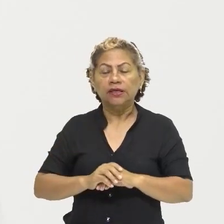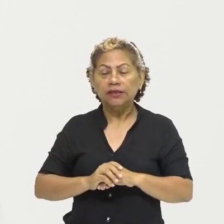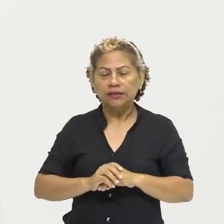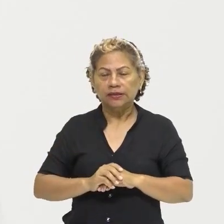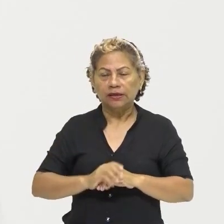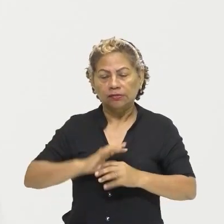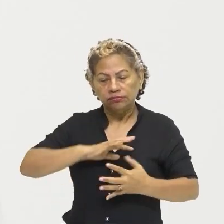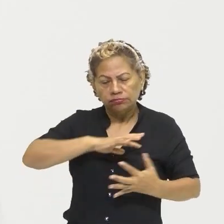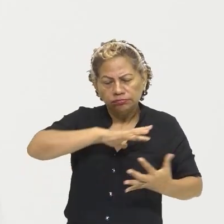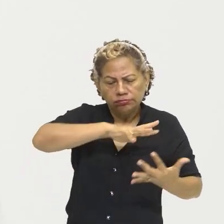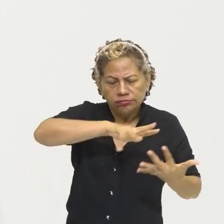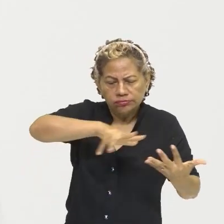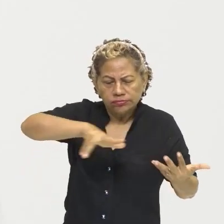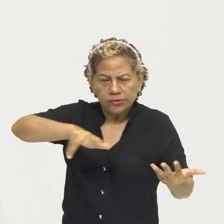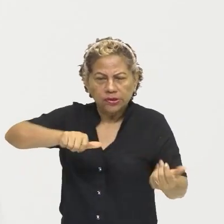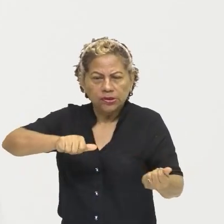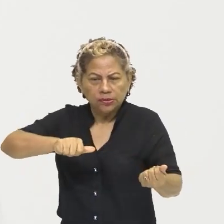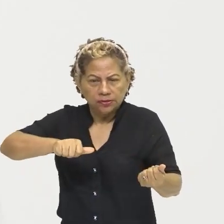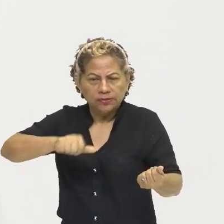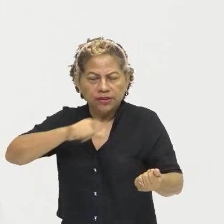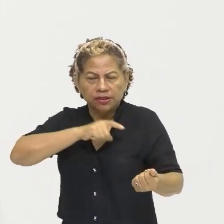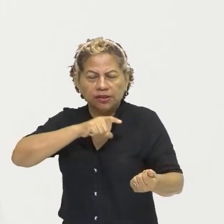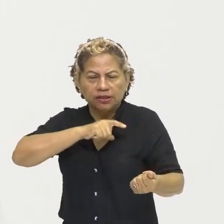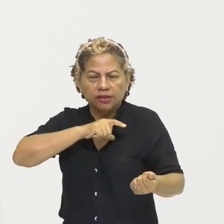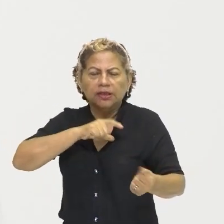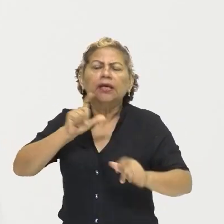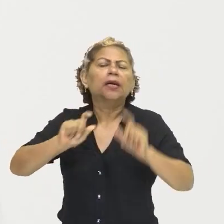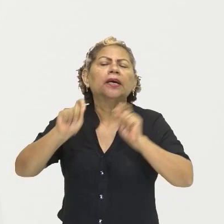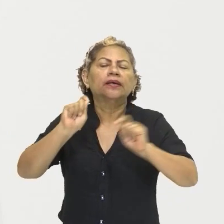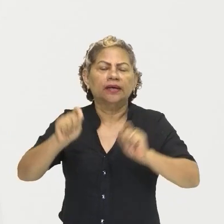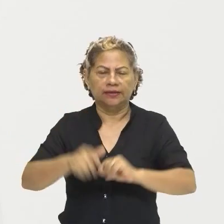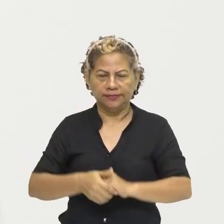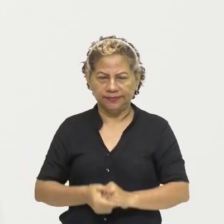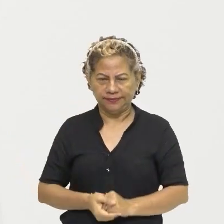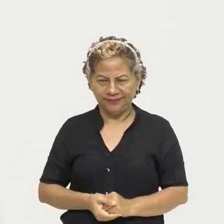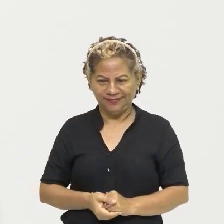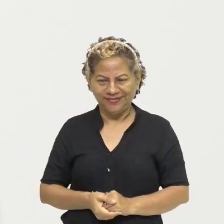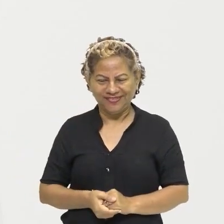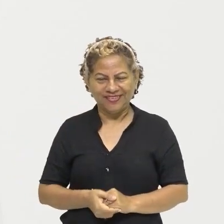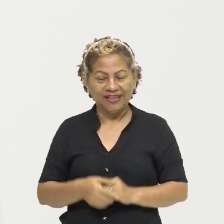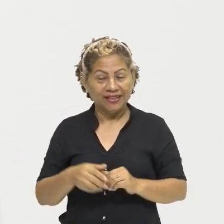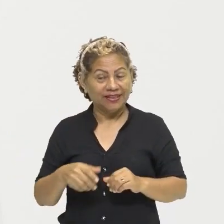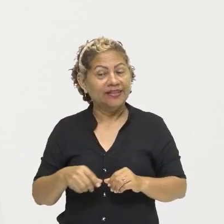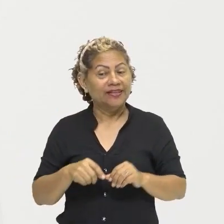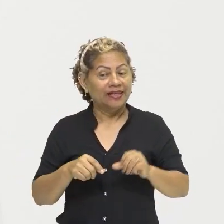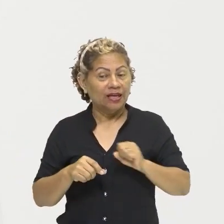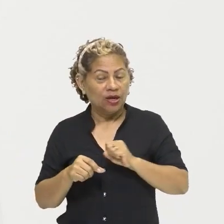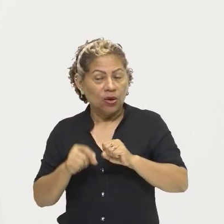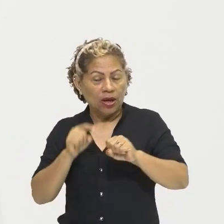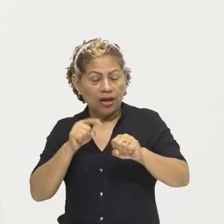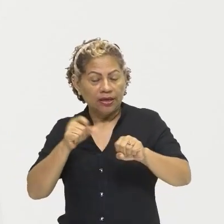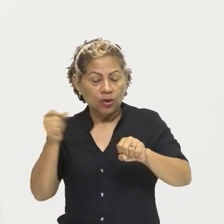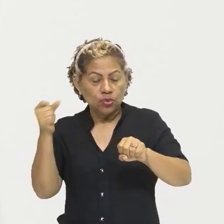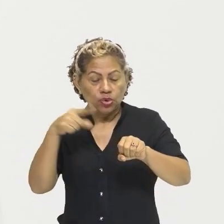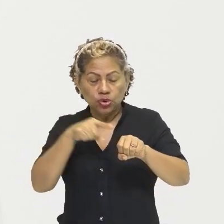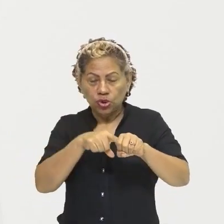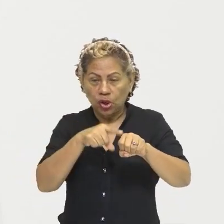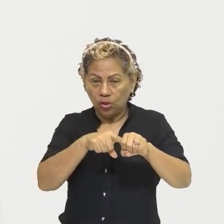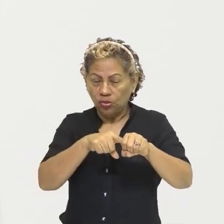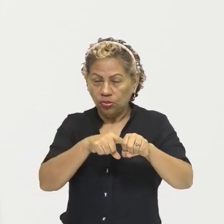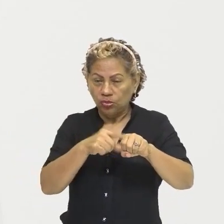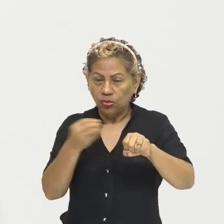movem ao redor do Sol são... Olha só, está falando qual é a forma da